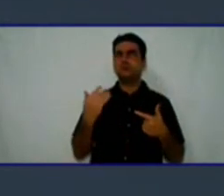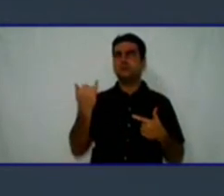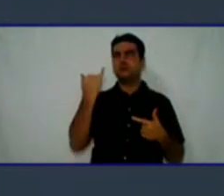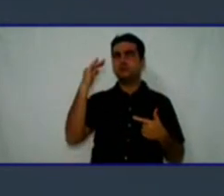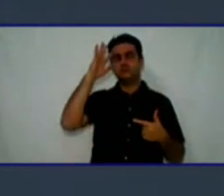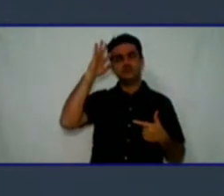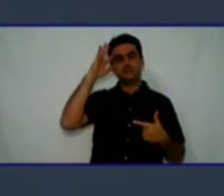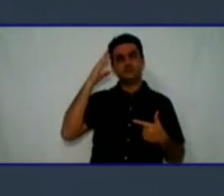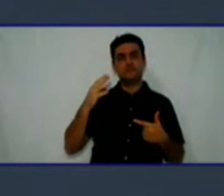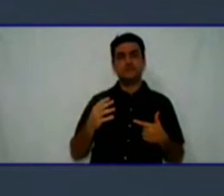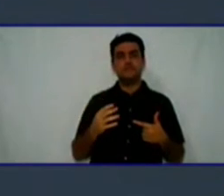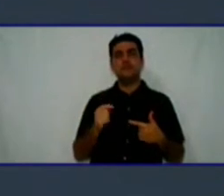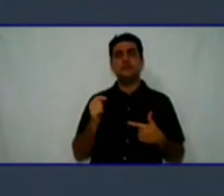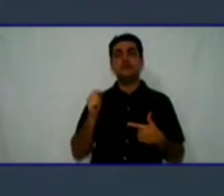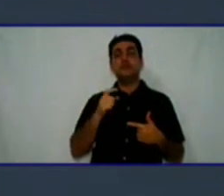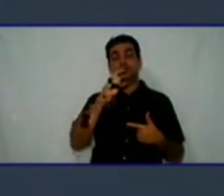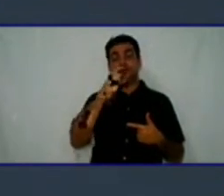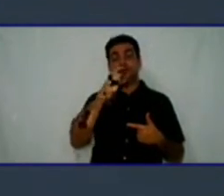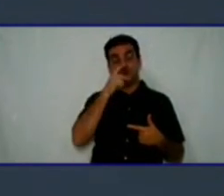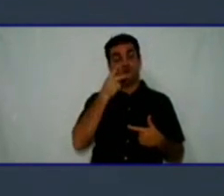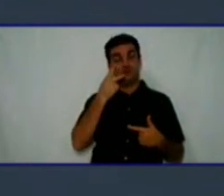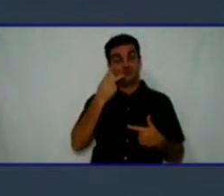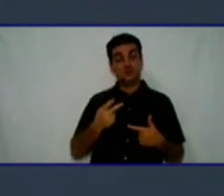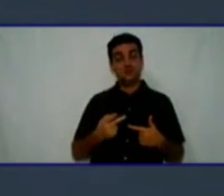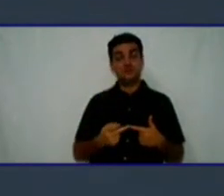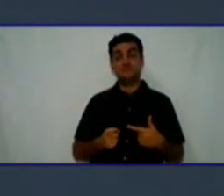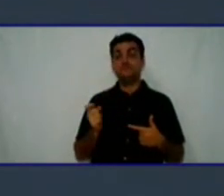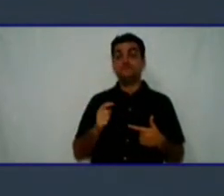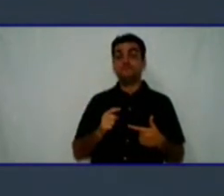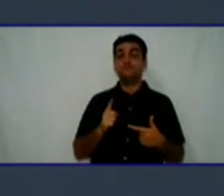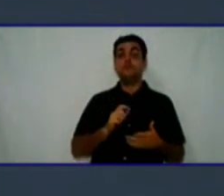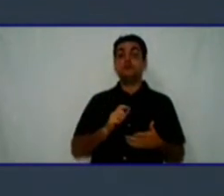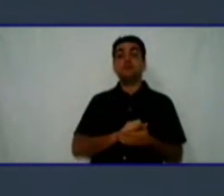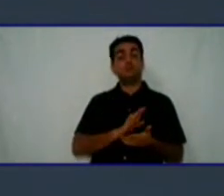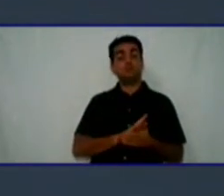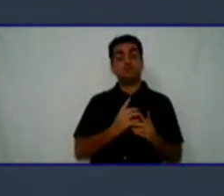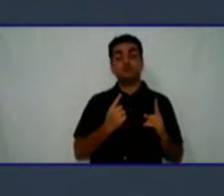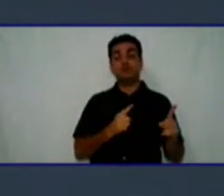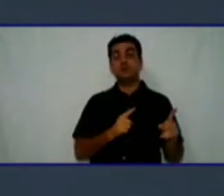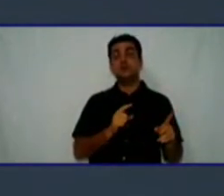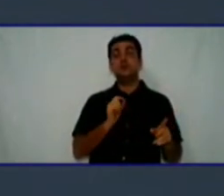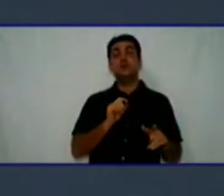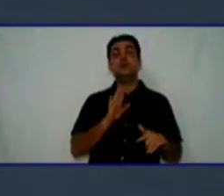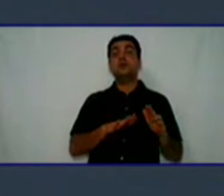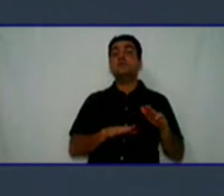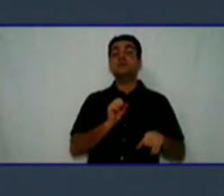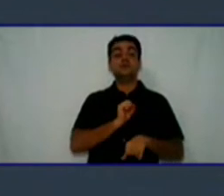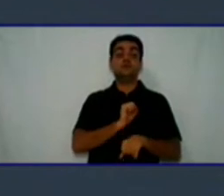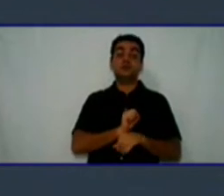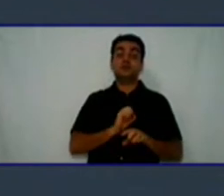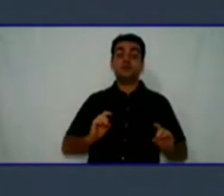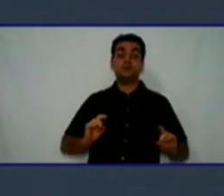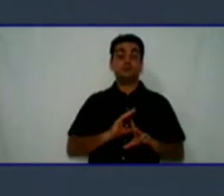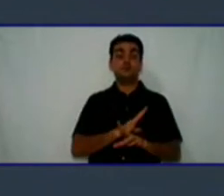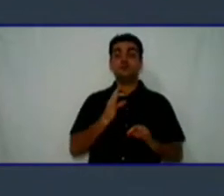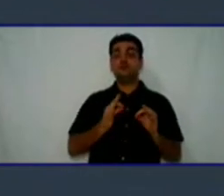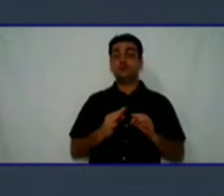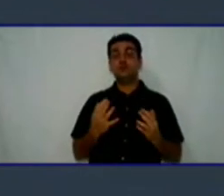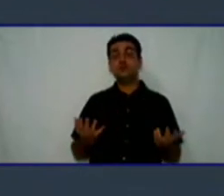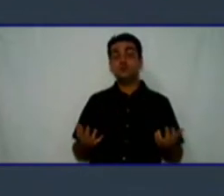importantíssimo salientado pelo eminente ministro Edson Fachin, uma sanção ainda não transitada em julgado,